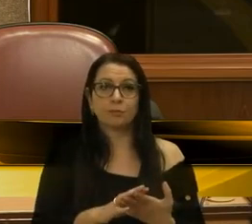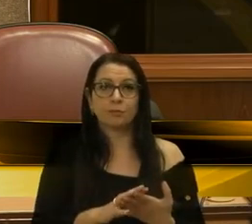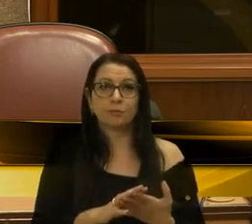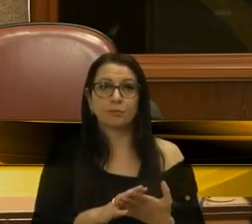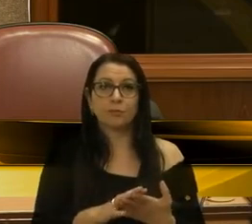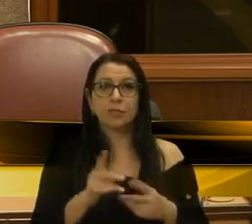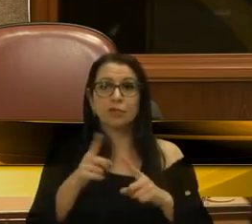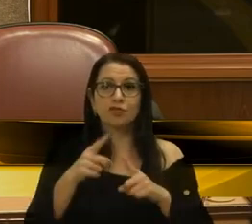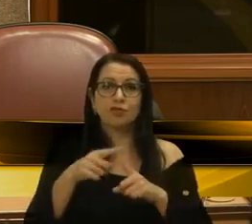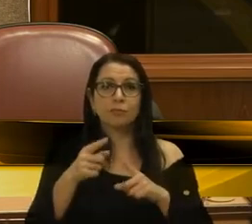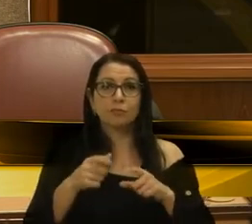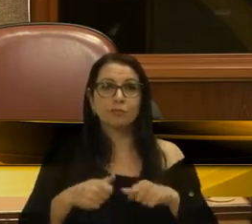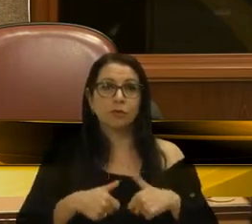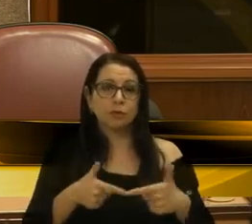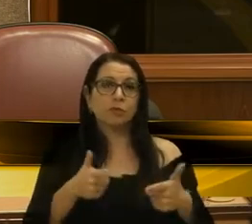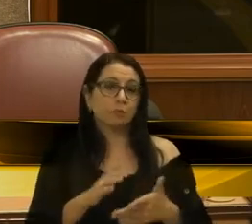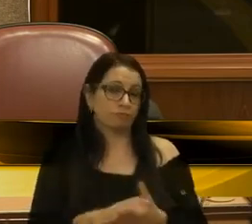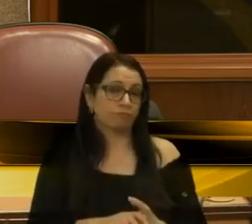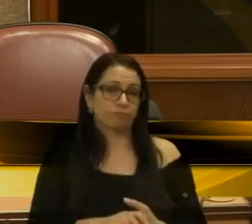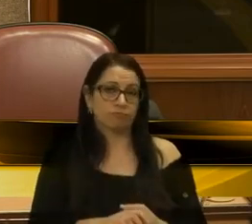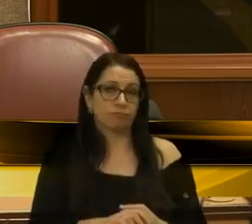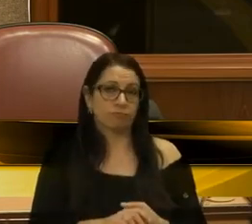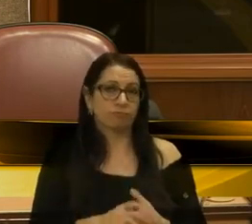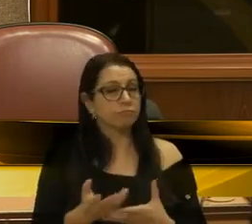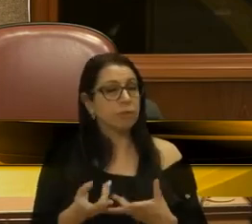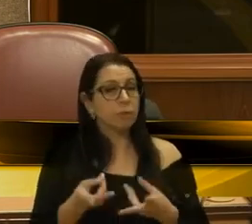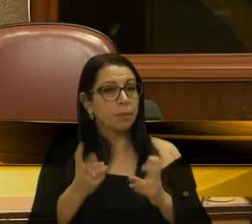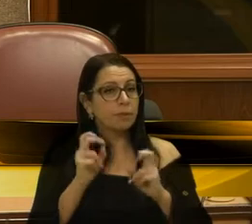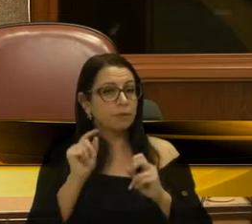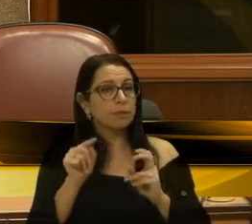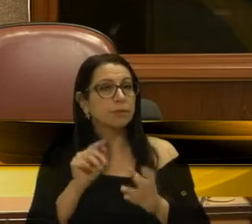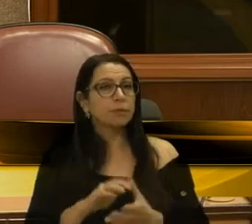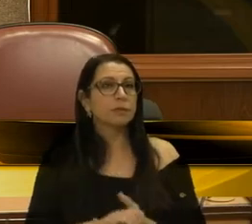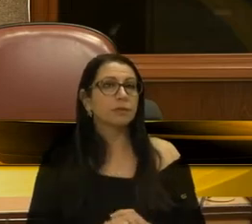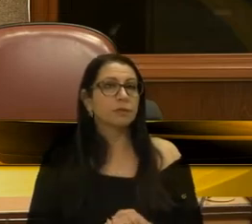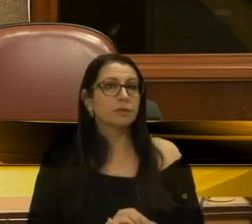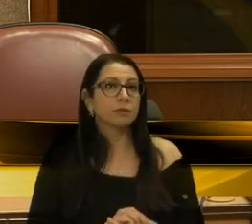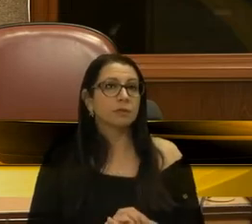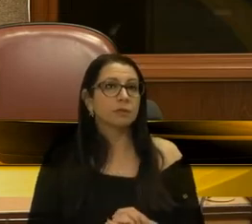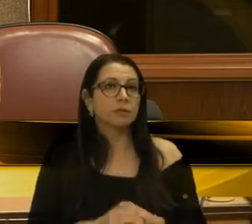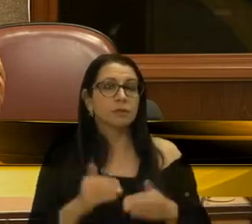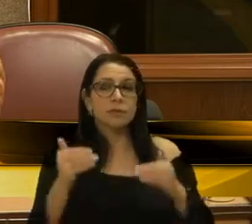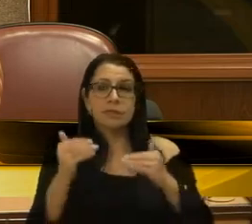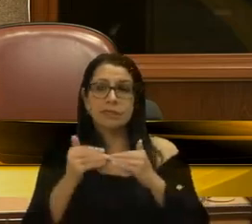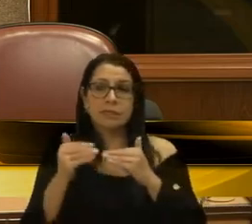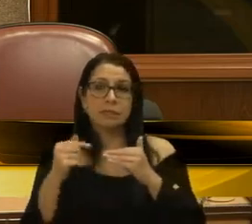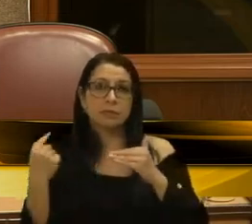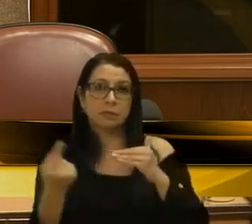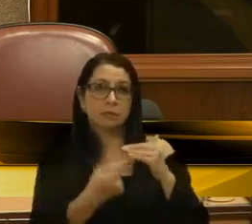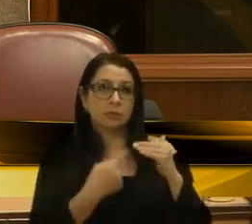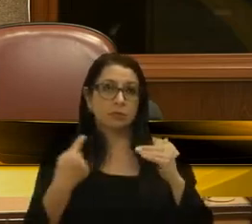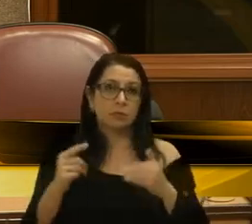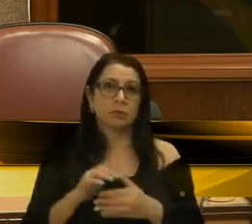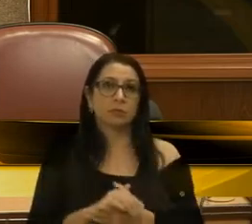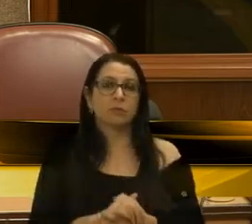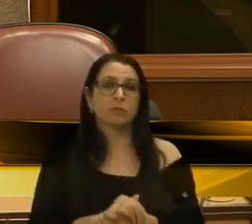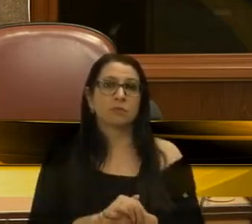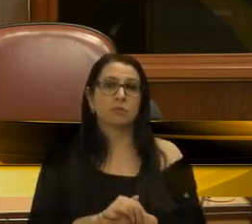desse tipo de ações, né? Então se percebe aí que esse acordo de